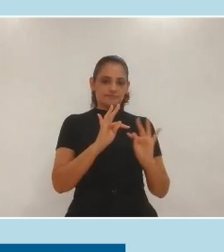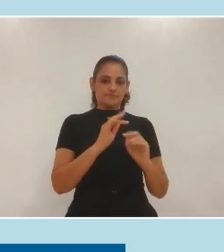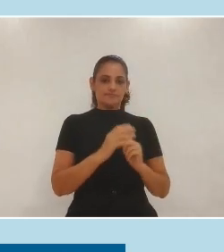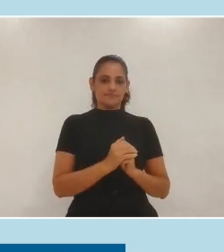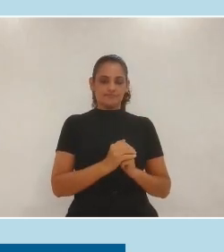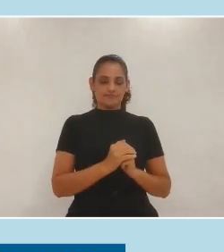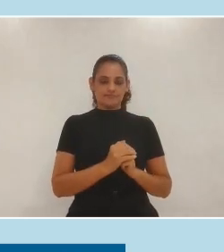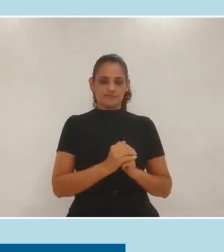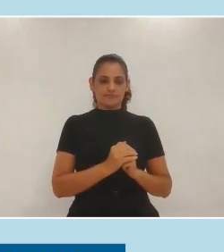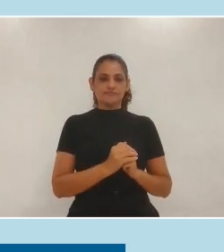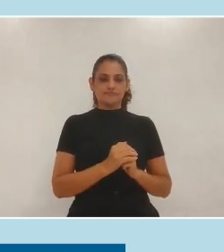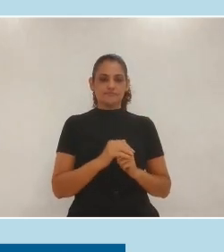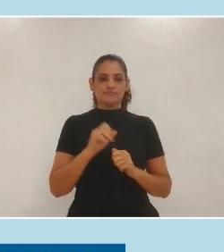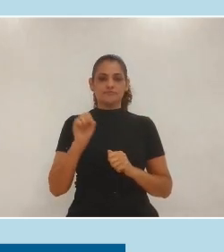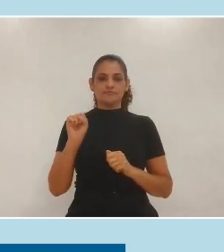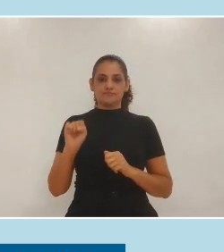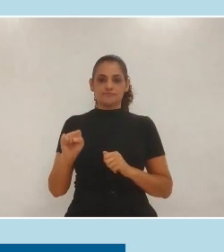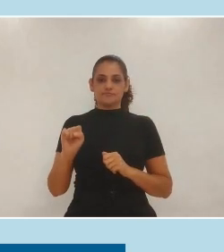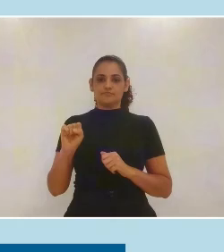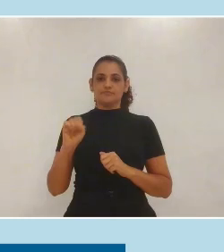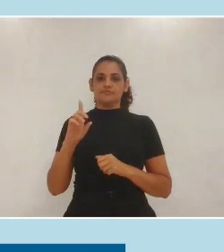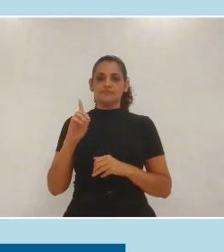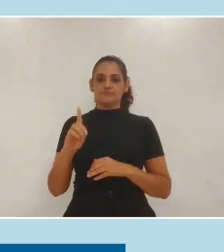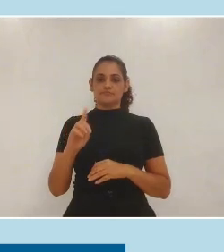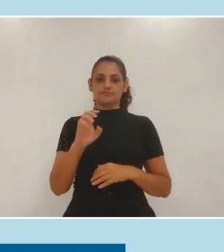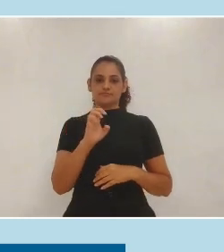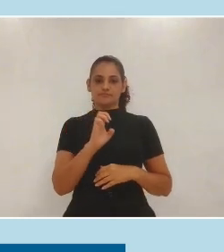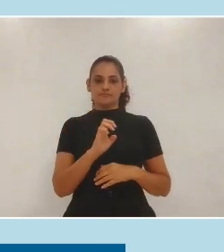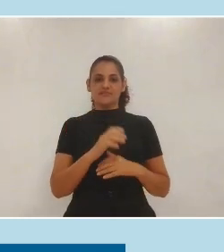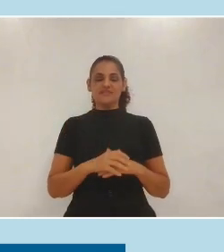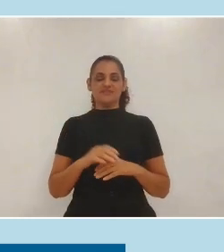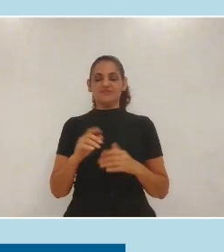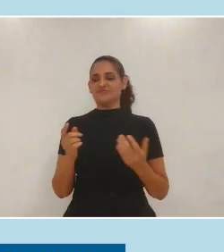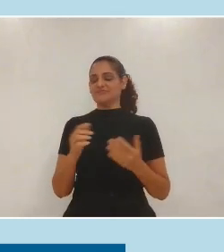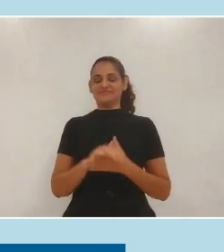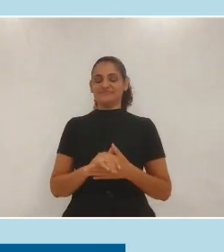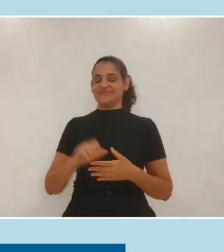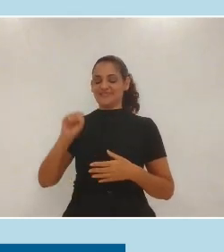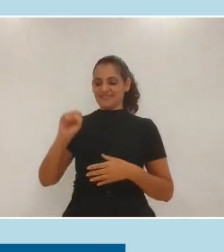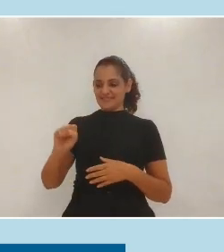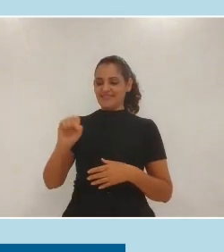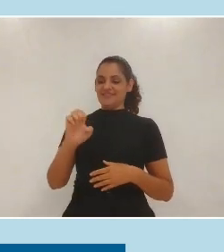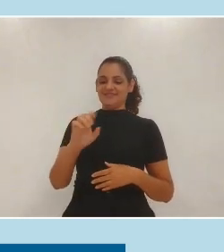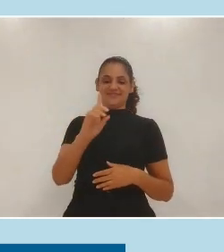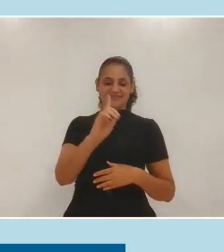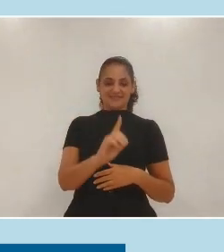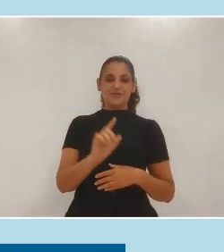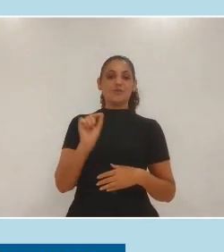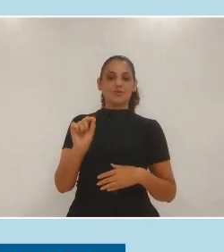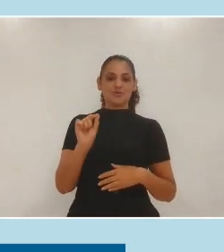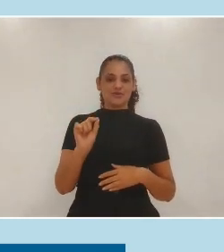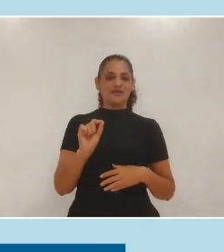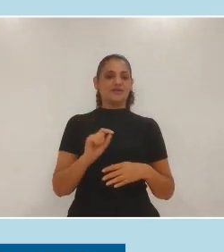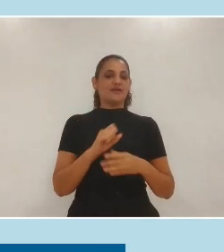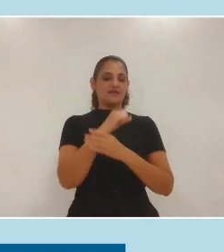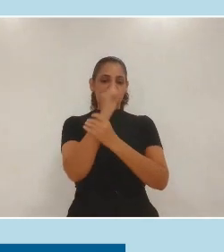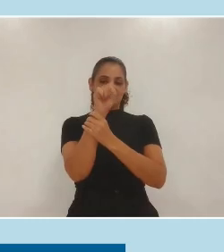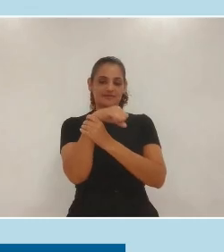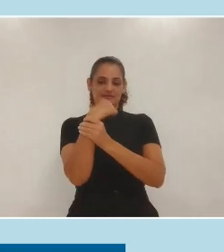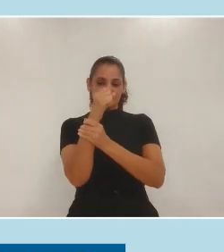Ehlers-Danlos é fisioterapia. Obviamente, estabilização, o manejo da estabilização das